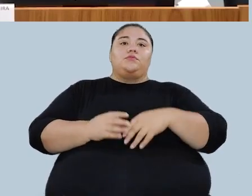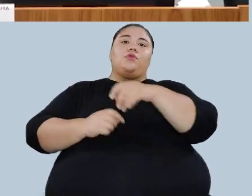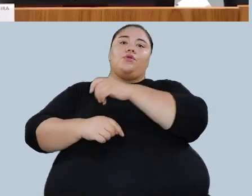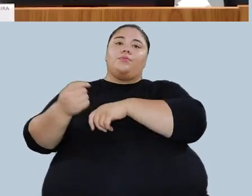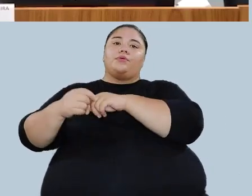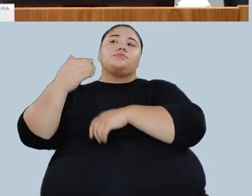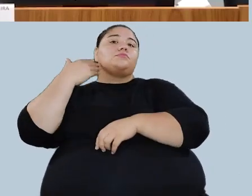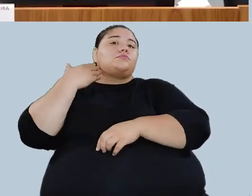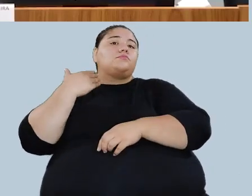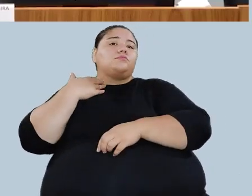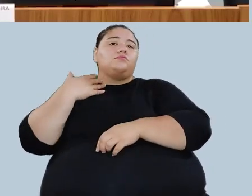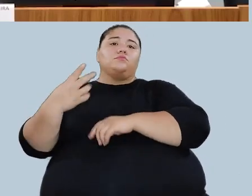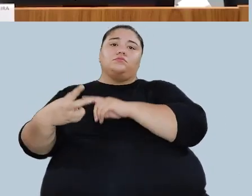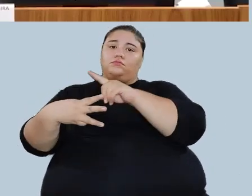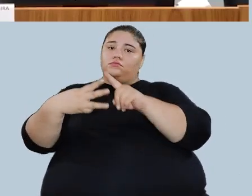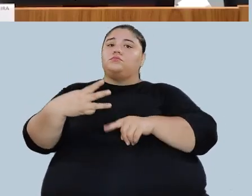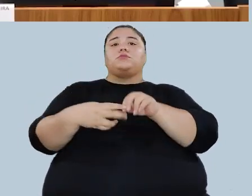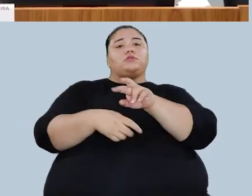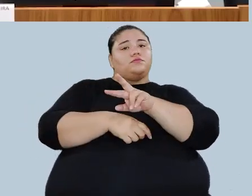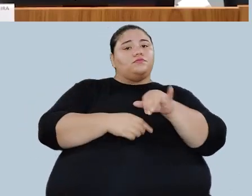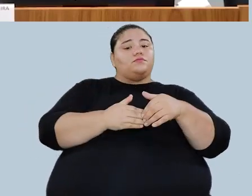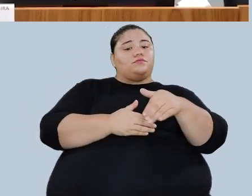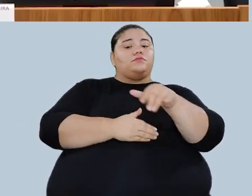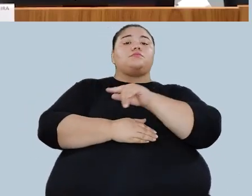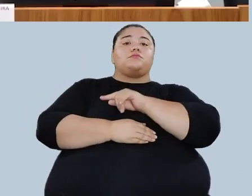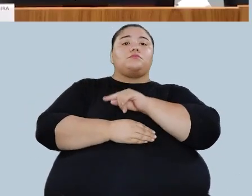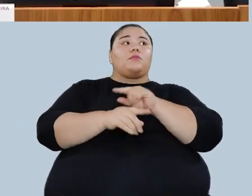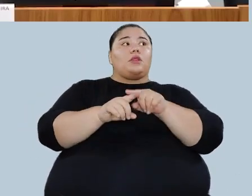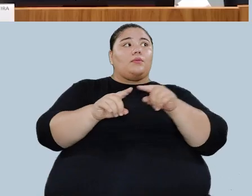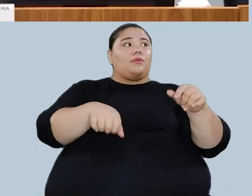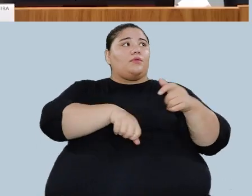operações bancárias. Então, isso tudo vai acontecer, né? Mas